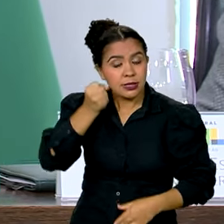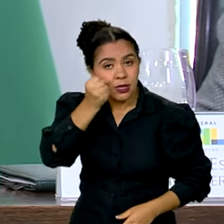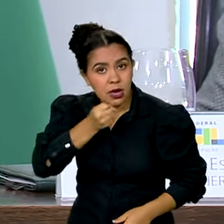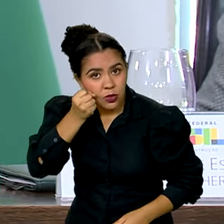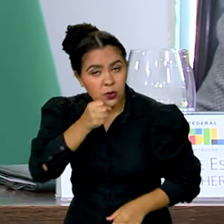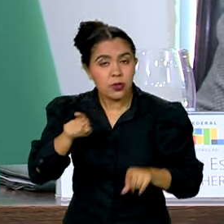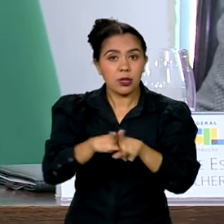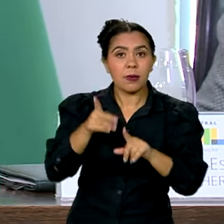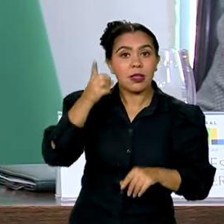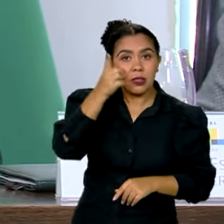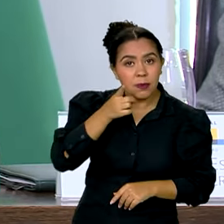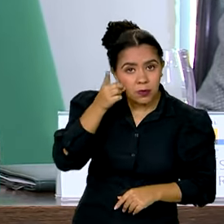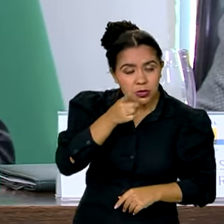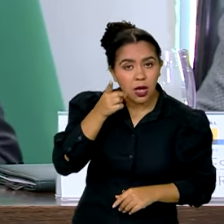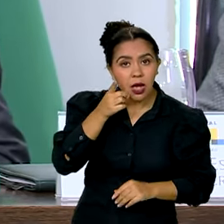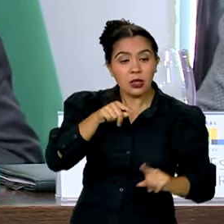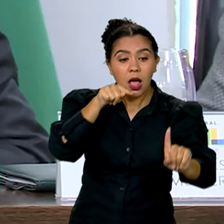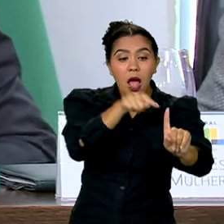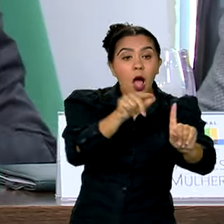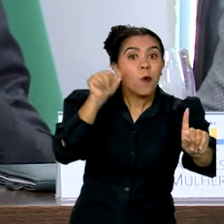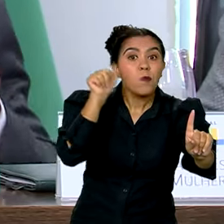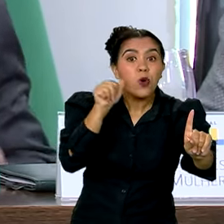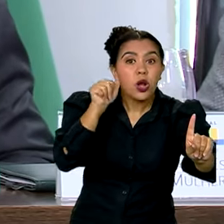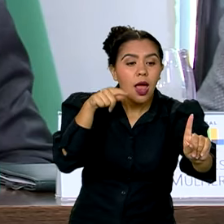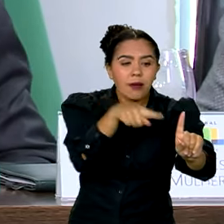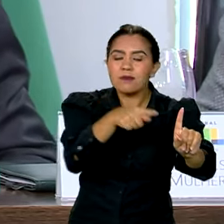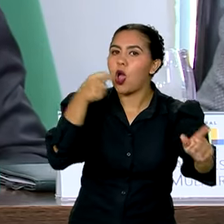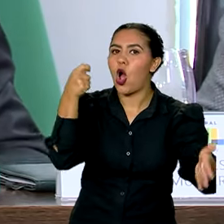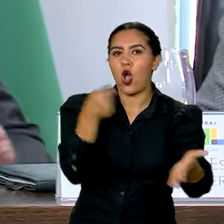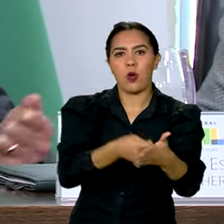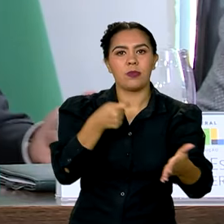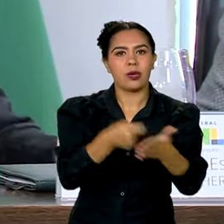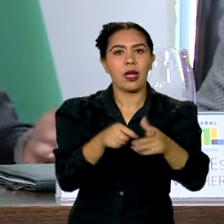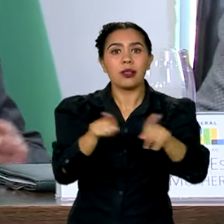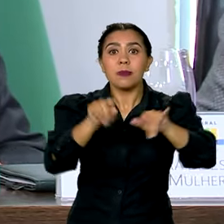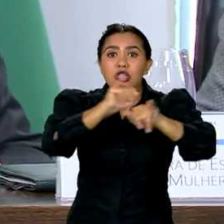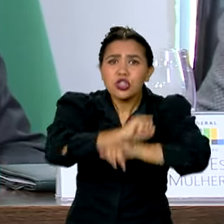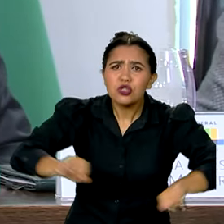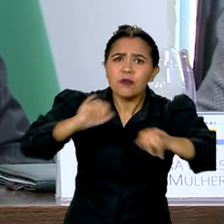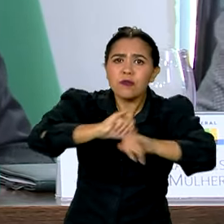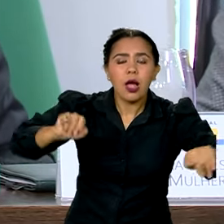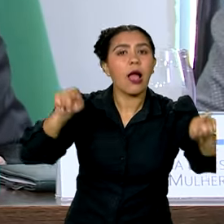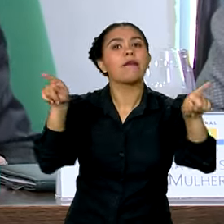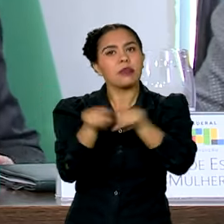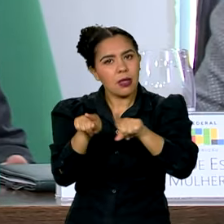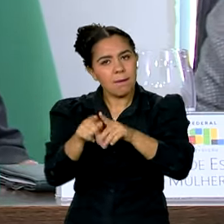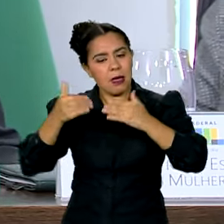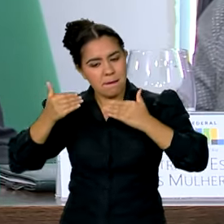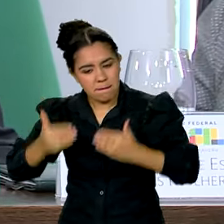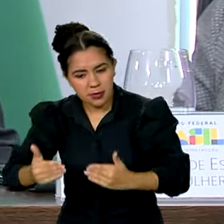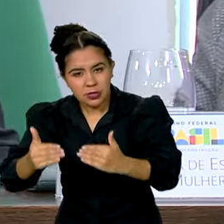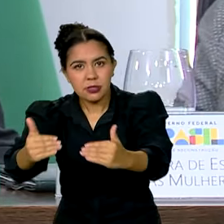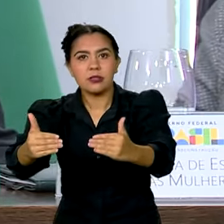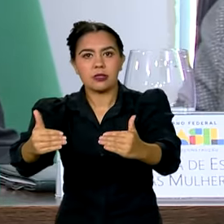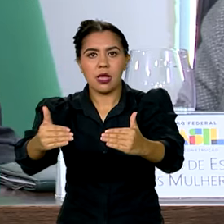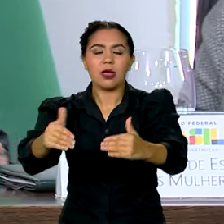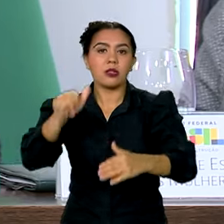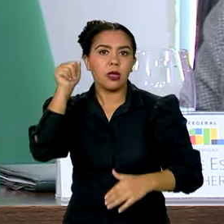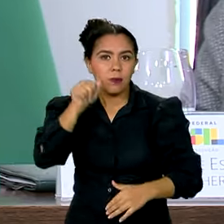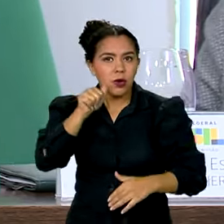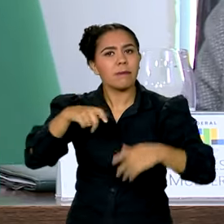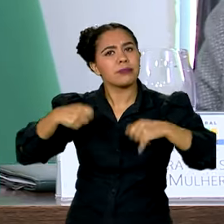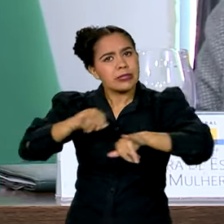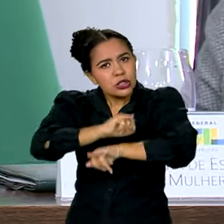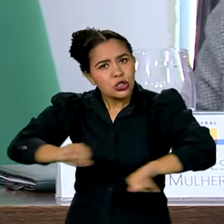as mulheres, têm a obrigação de divulgar ao máximo a lei e o Ministério das Mulheres divulgar essa lei. Nós